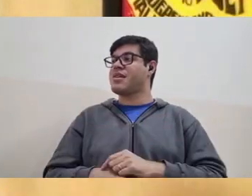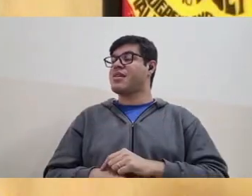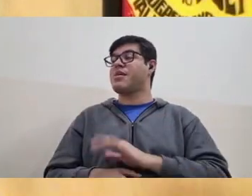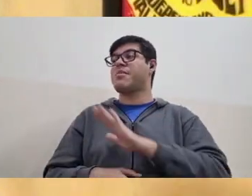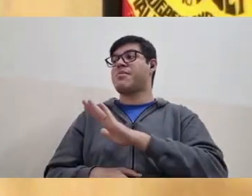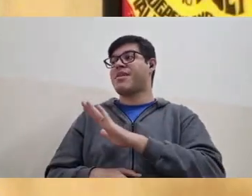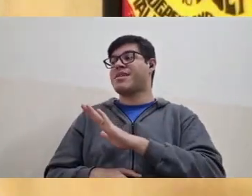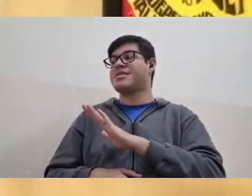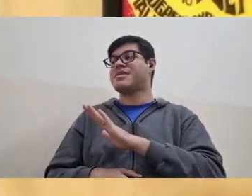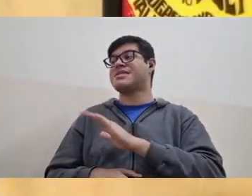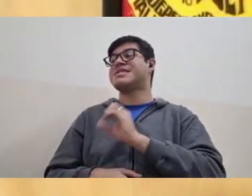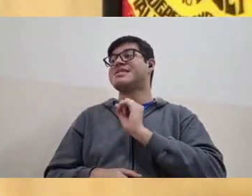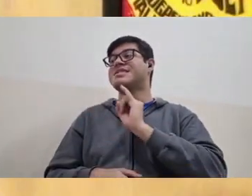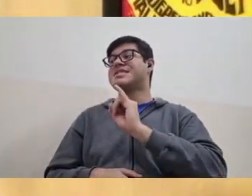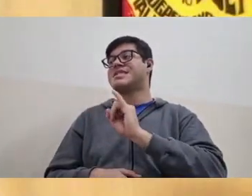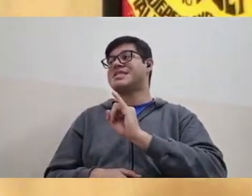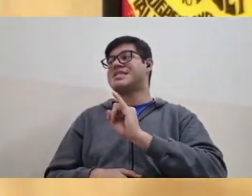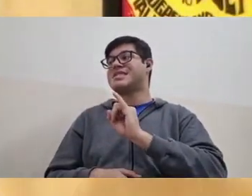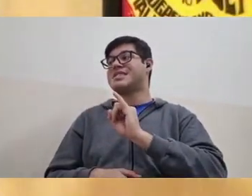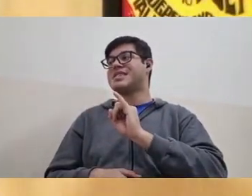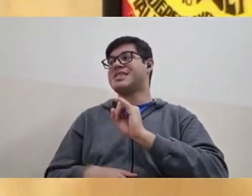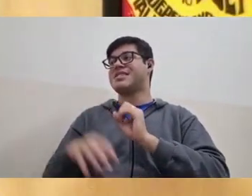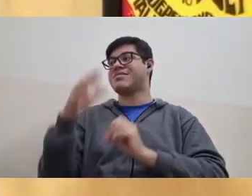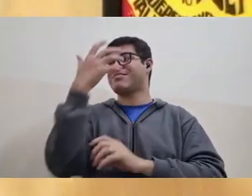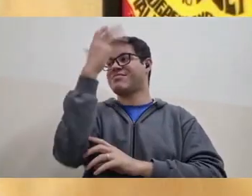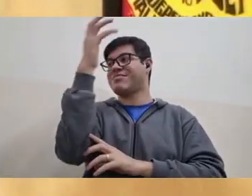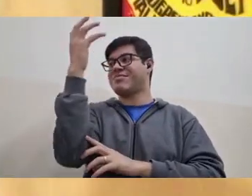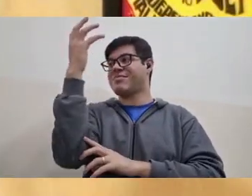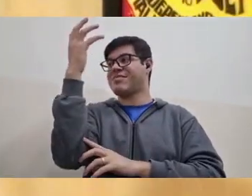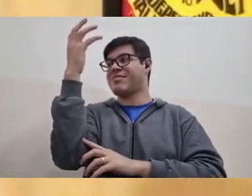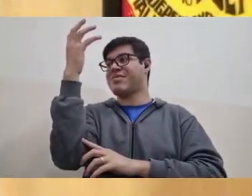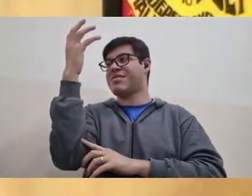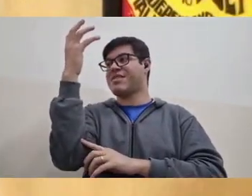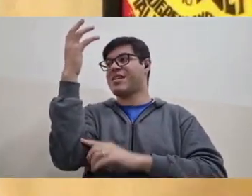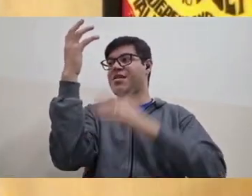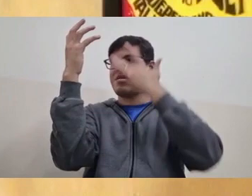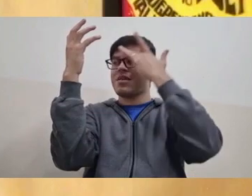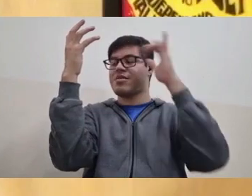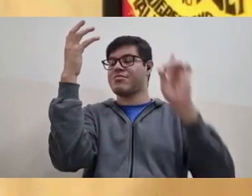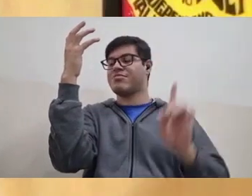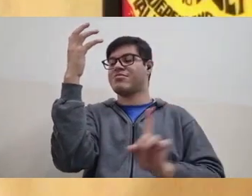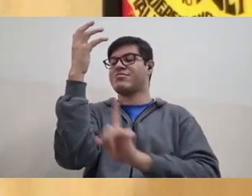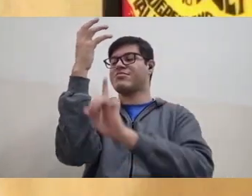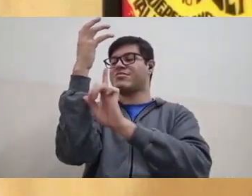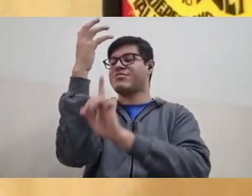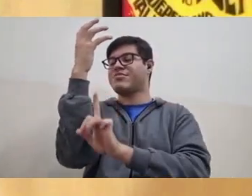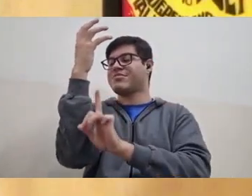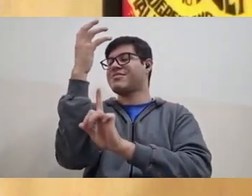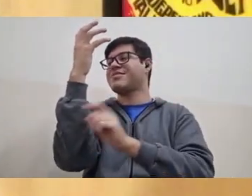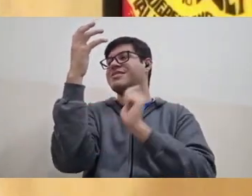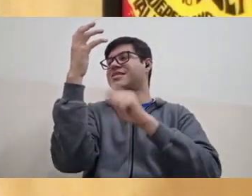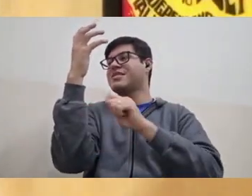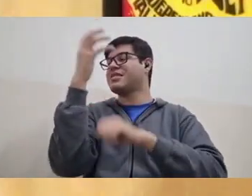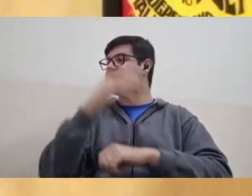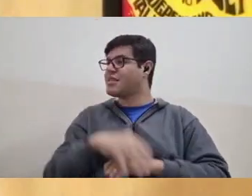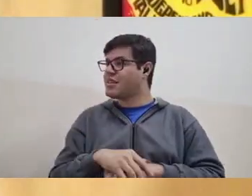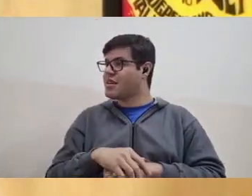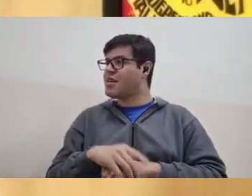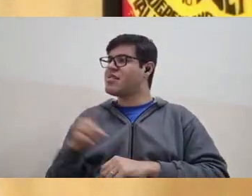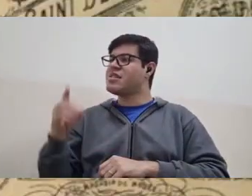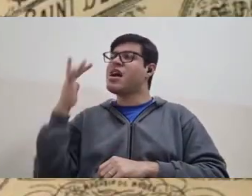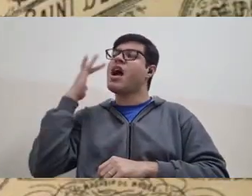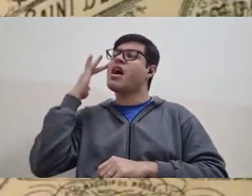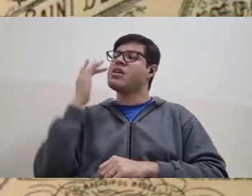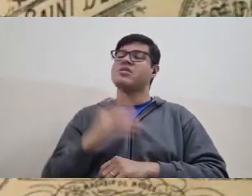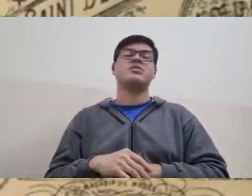parar, cada um vai ter uma sombra para si em Araras. Hoje ainda, você acha que tem essa quantia ou tem mais até? Eu